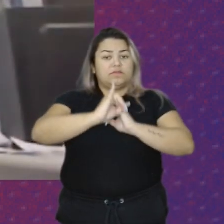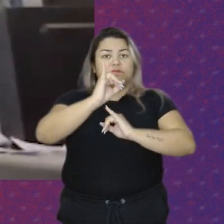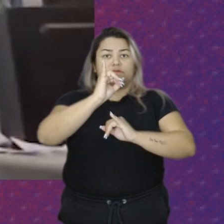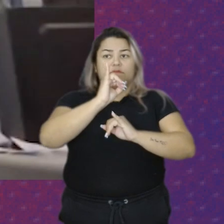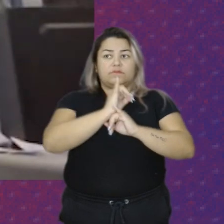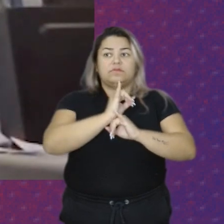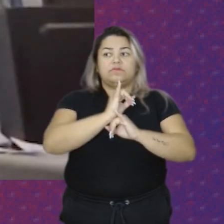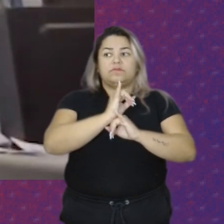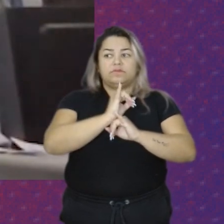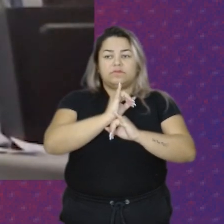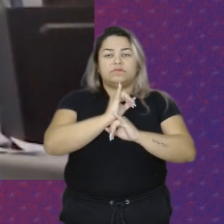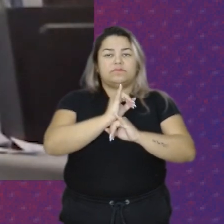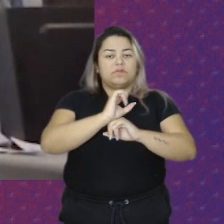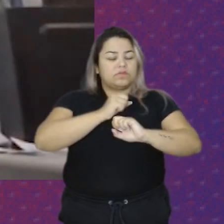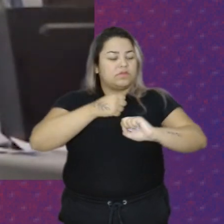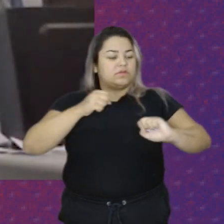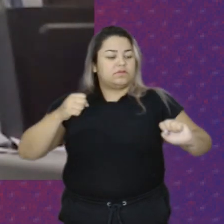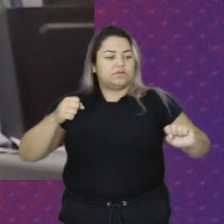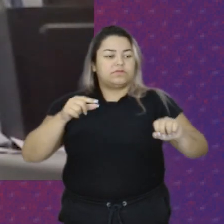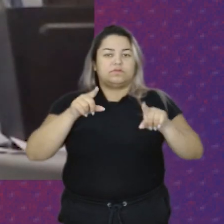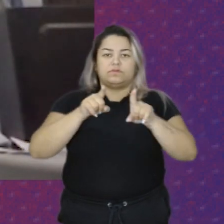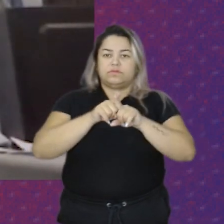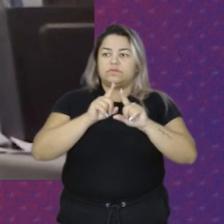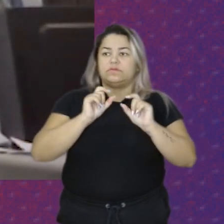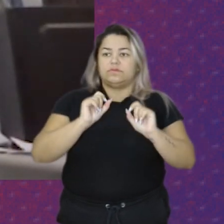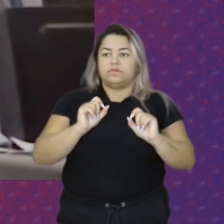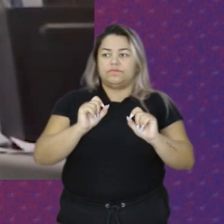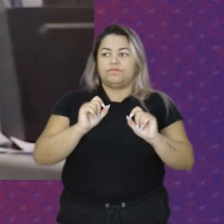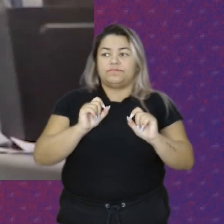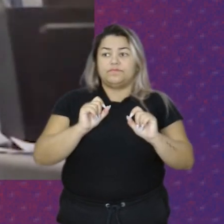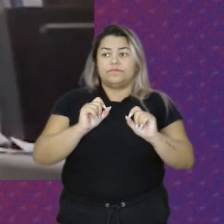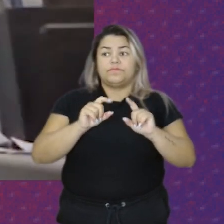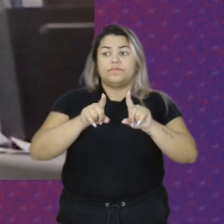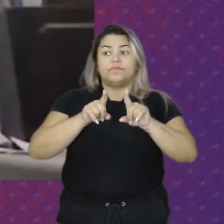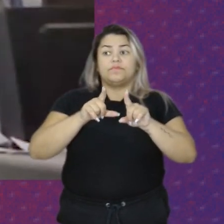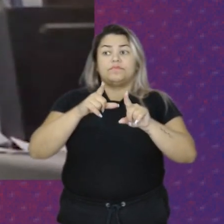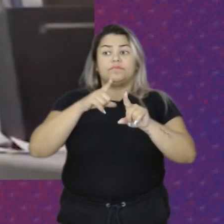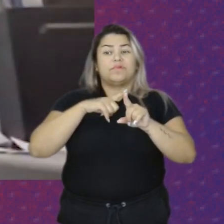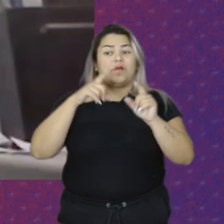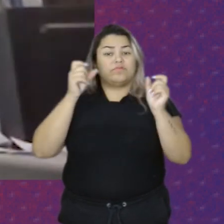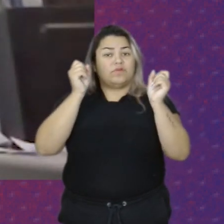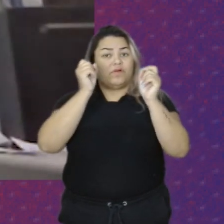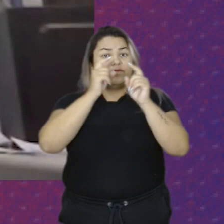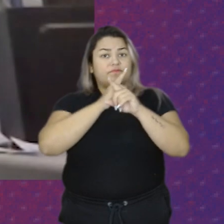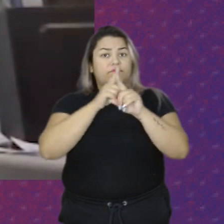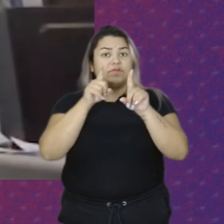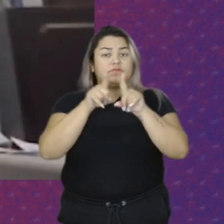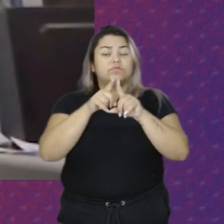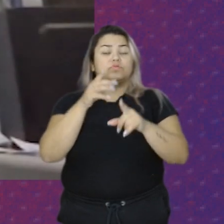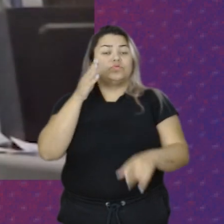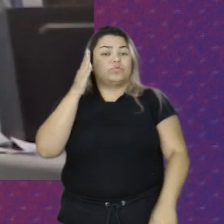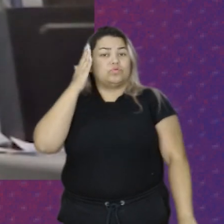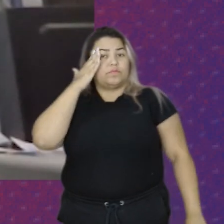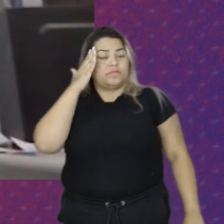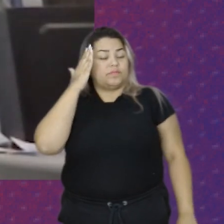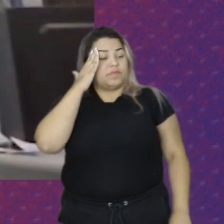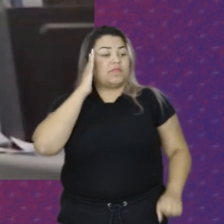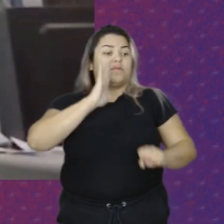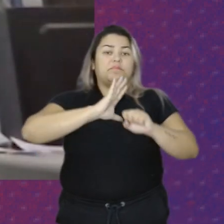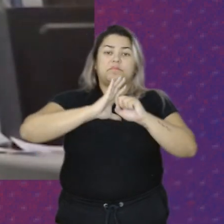muito grande. Na pandemia isso intensificou, né? A gente pode perceber na